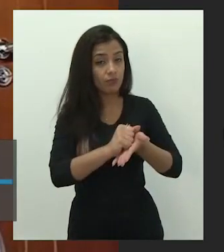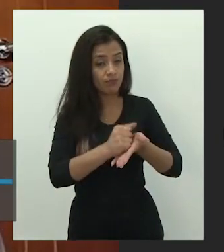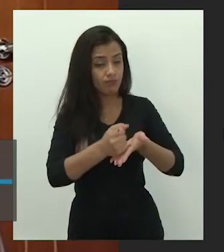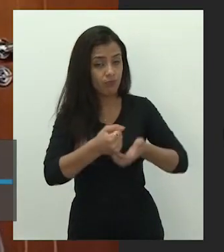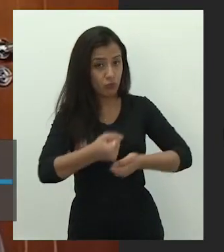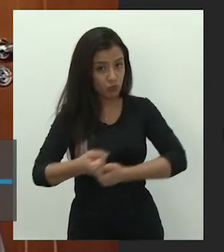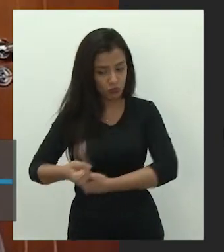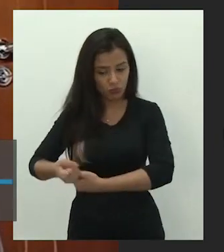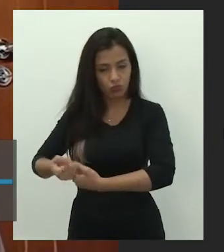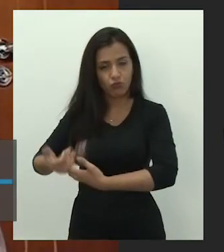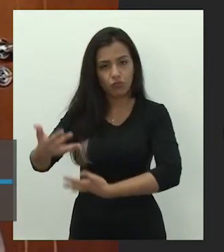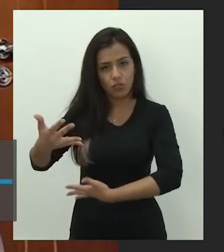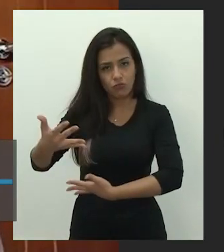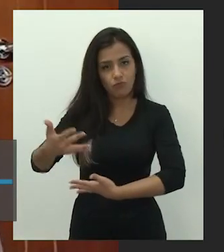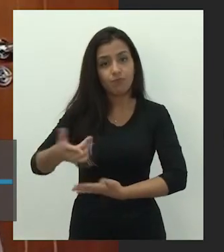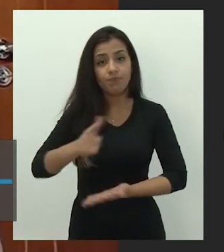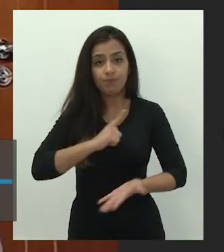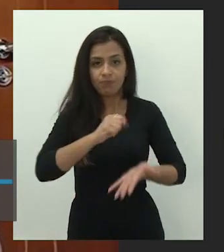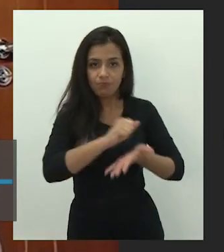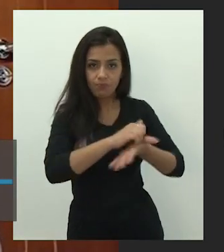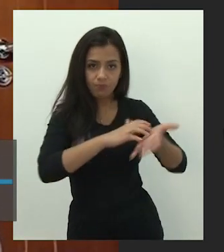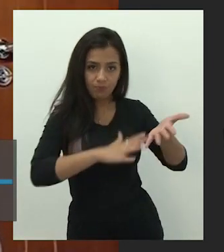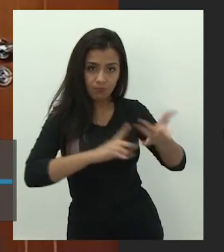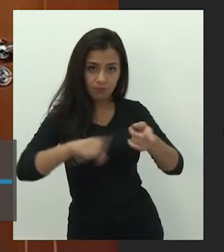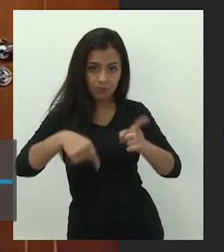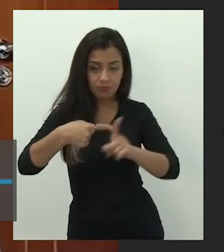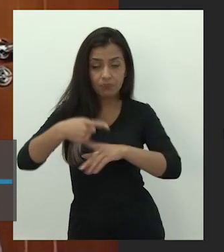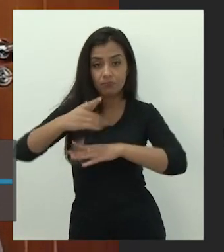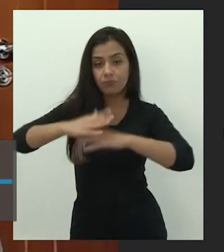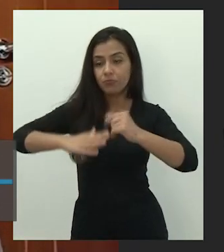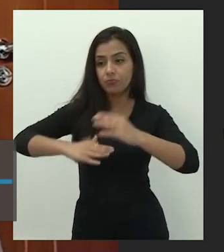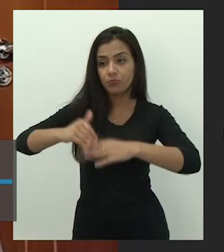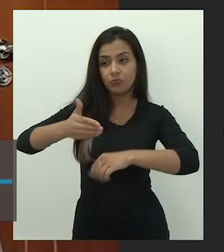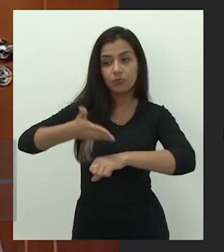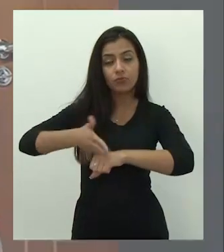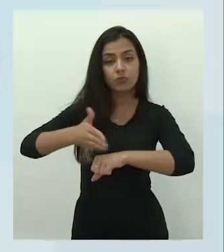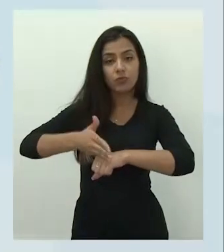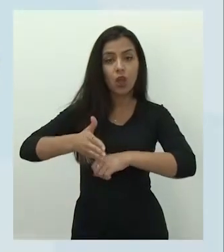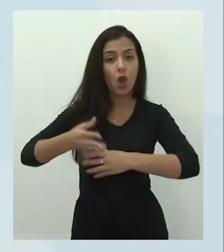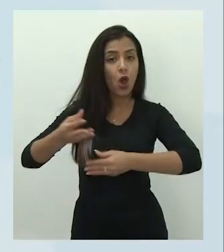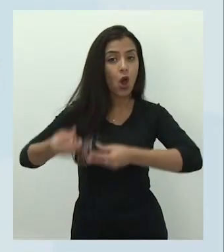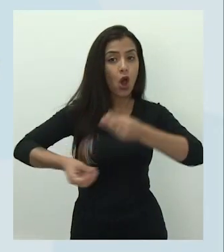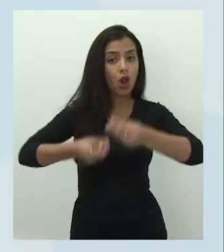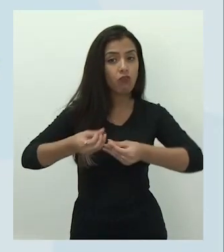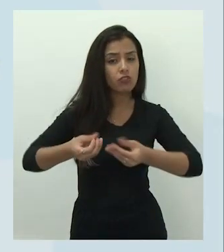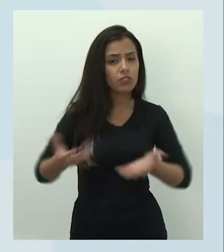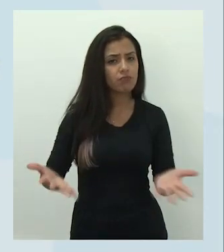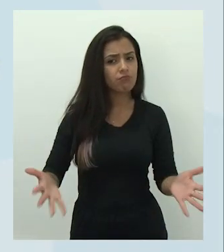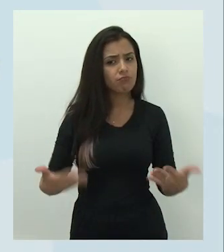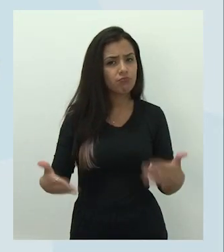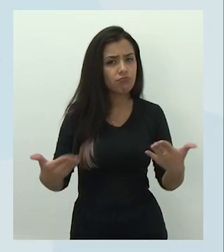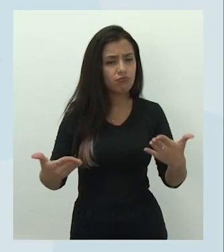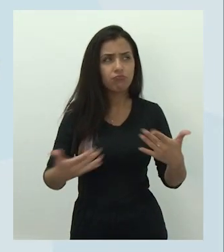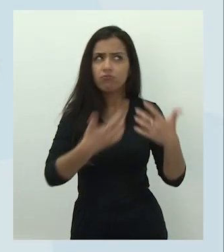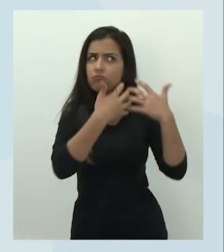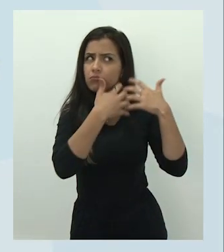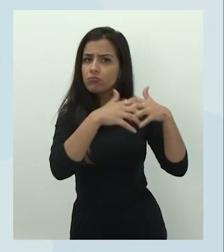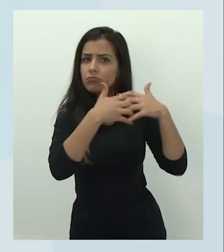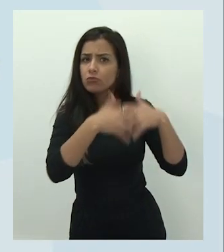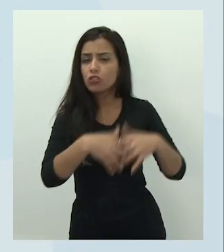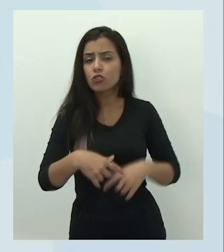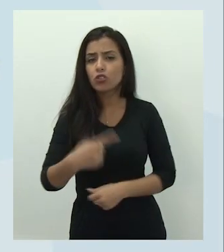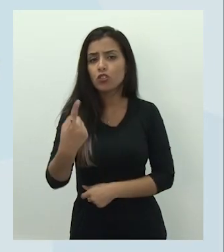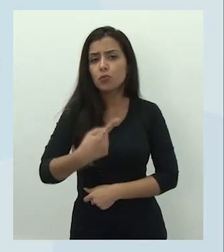dessa atividade e da habilidade descrita, como vocês iniciariam o desenvolvimento do pensamento algébrico com as